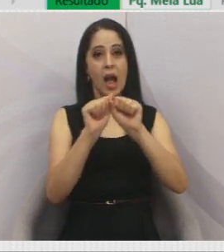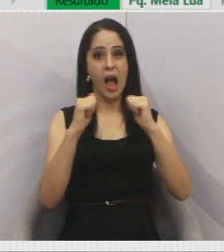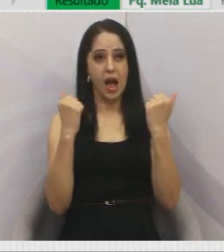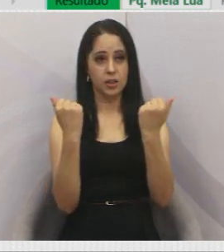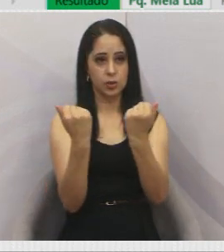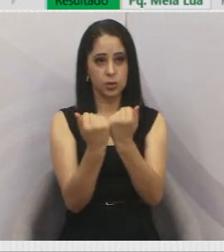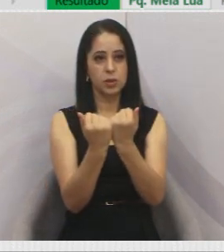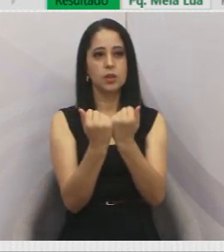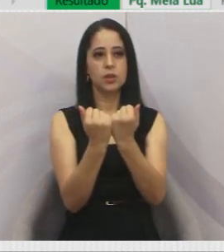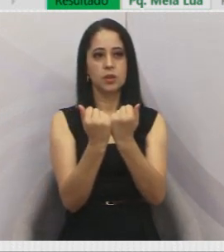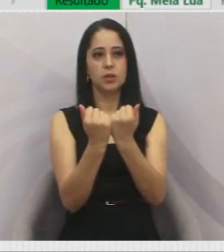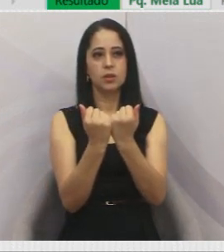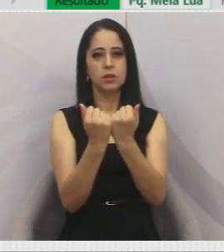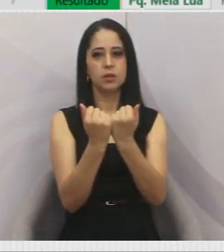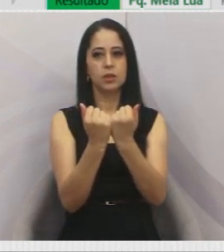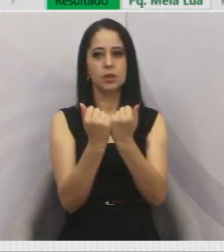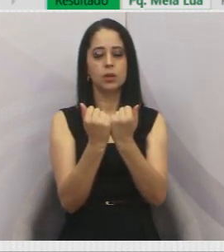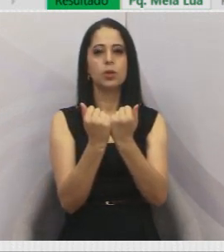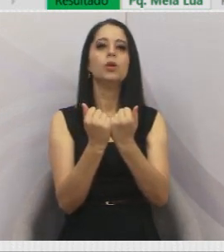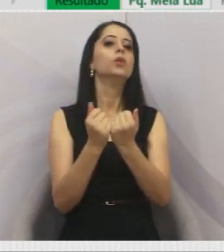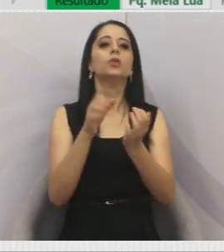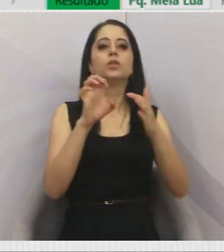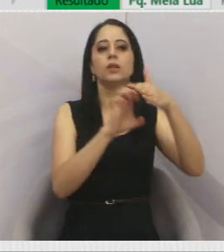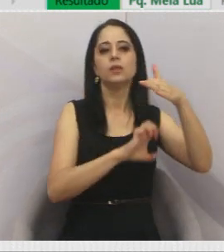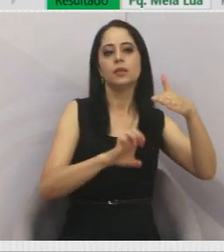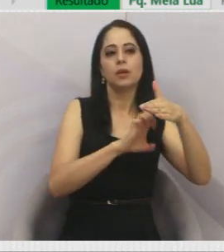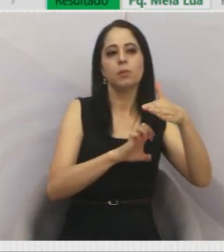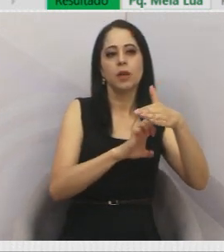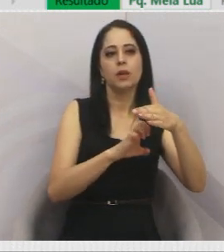Associação das Empresas de Mineração de Jacareí.